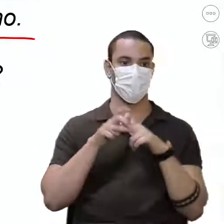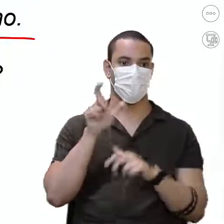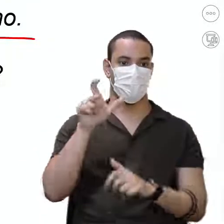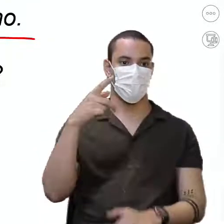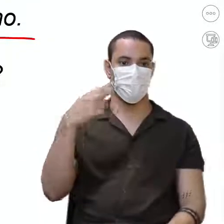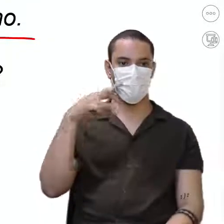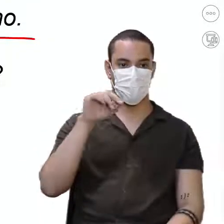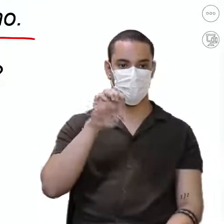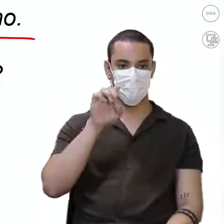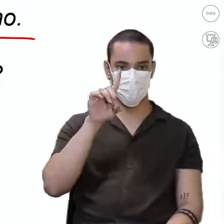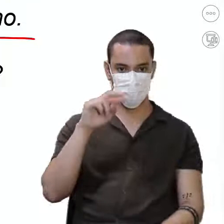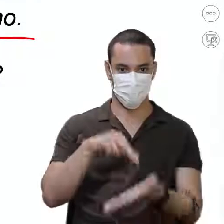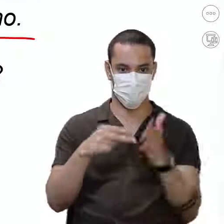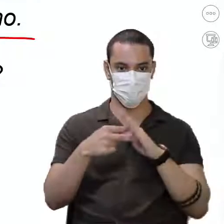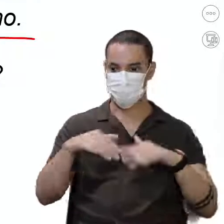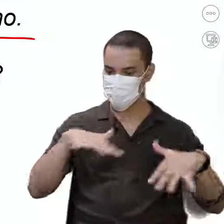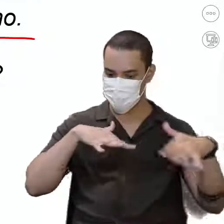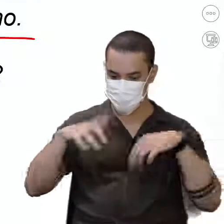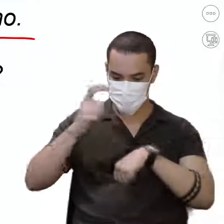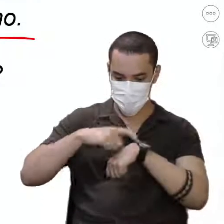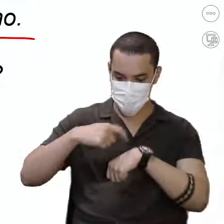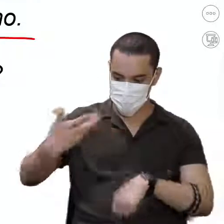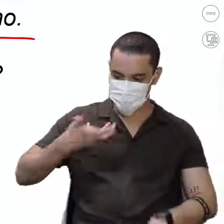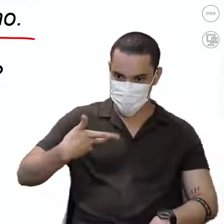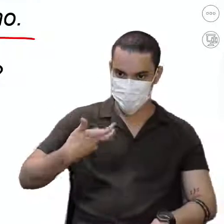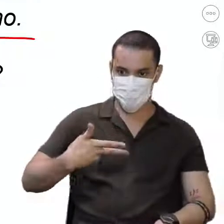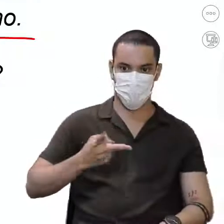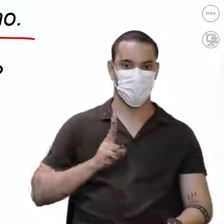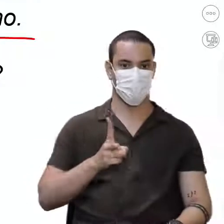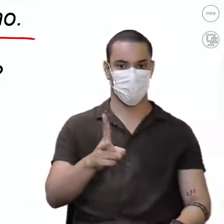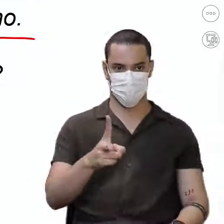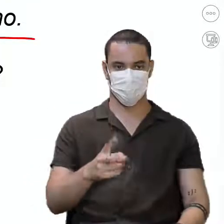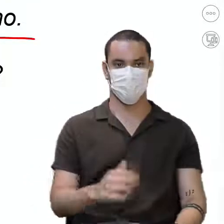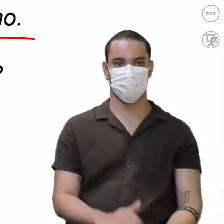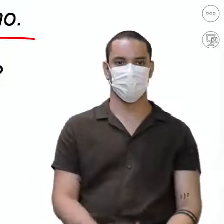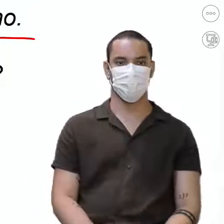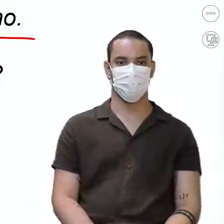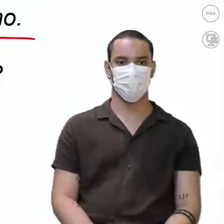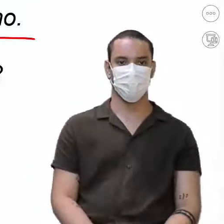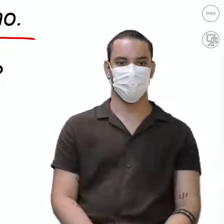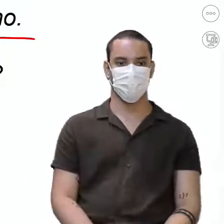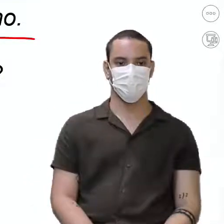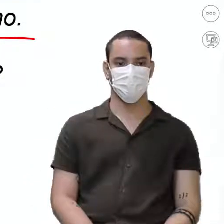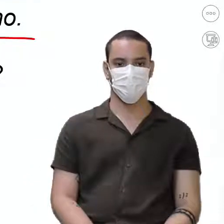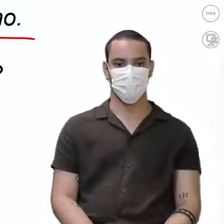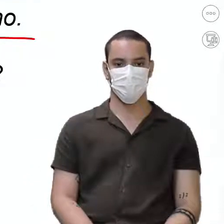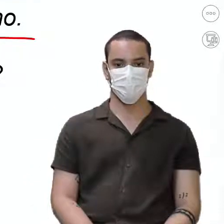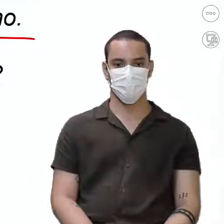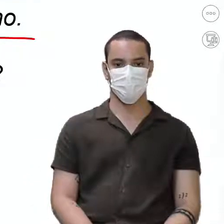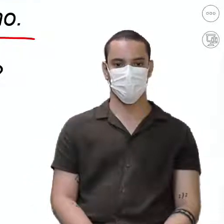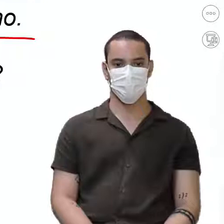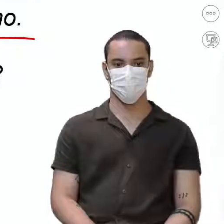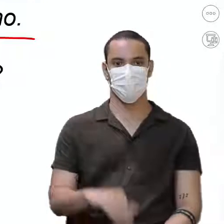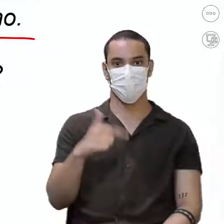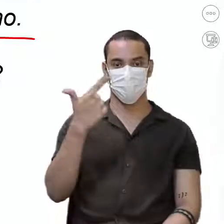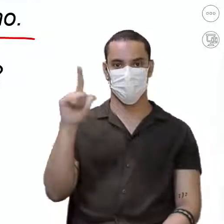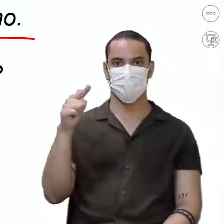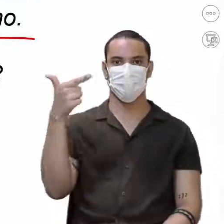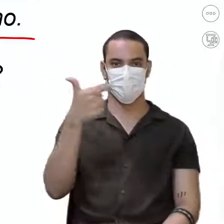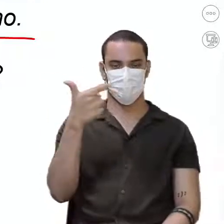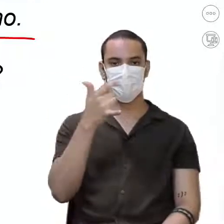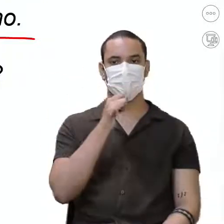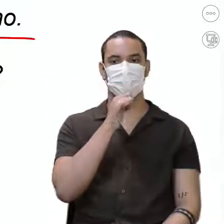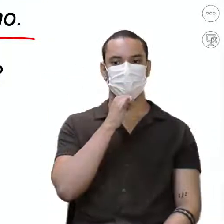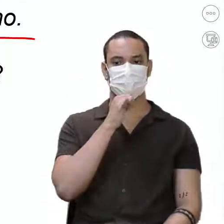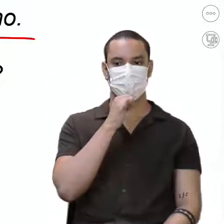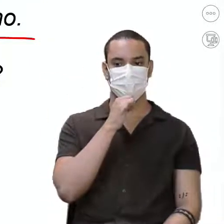aqui igual a moving on, que é continuar, certo? Aí nós temos agora o segundo